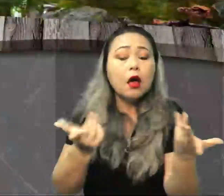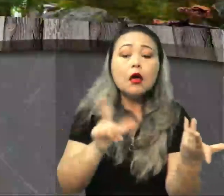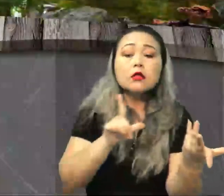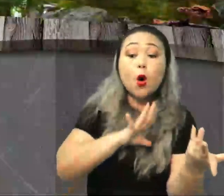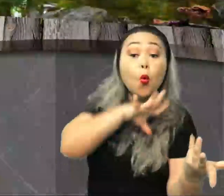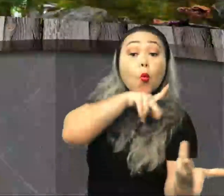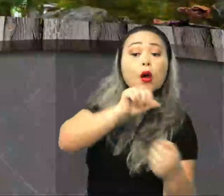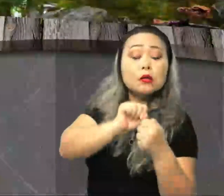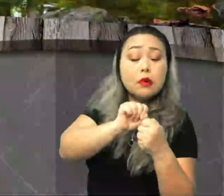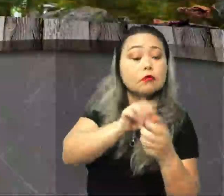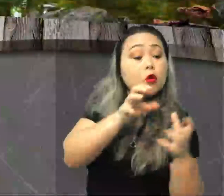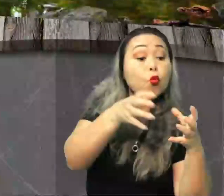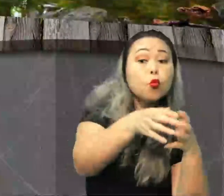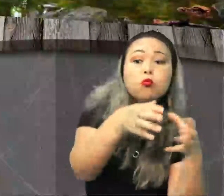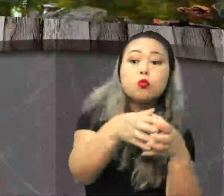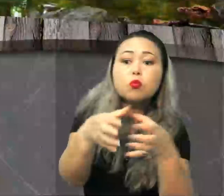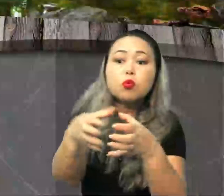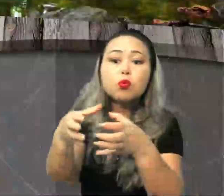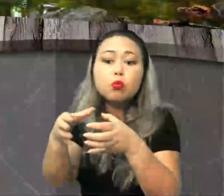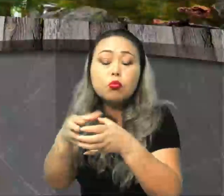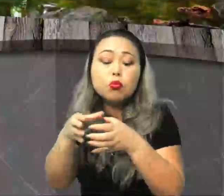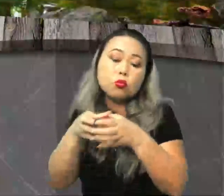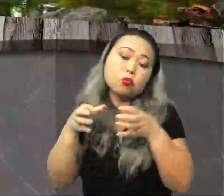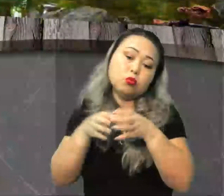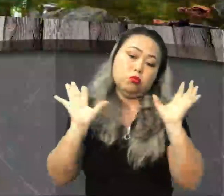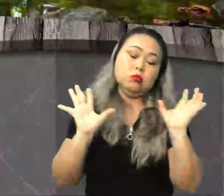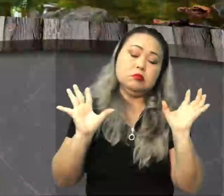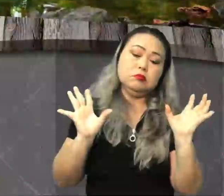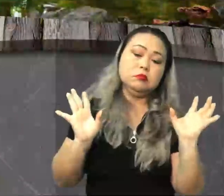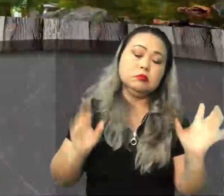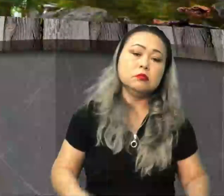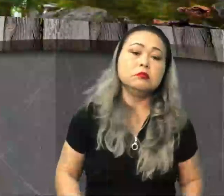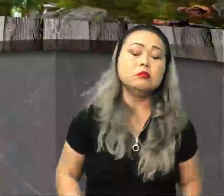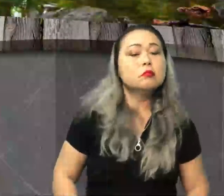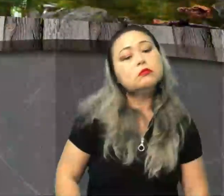grande diversidade que nós temos desses animais, vão estar aí